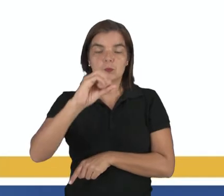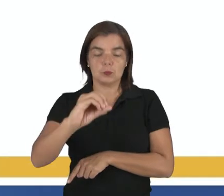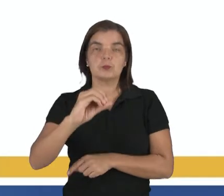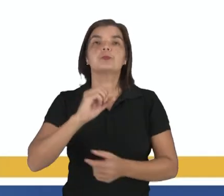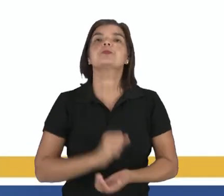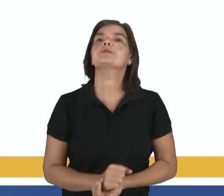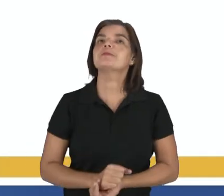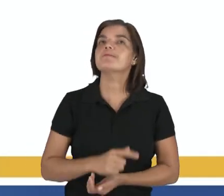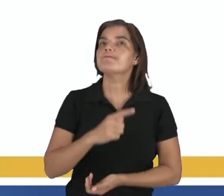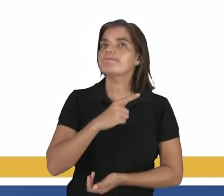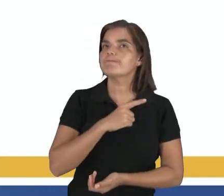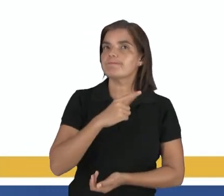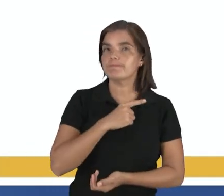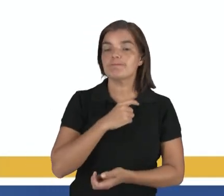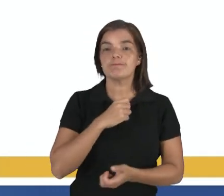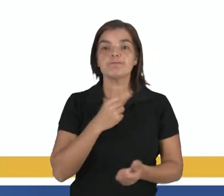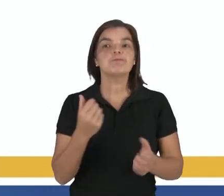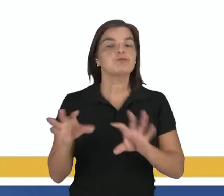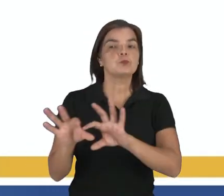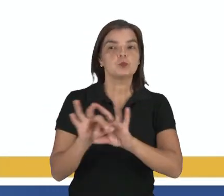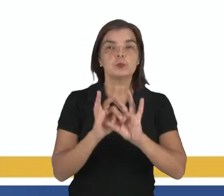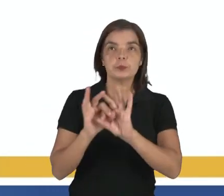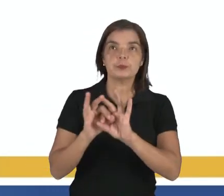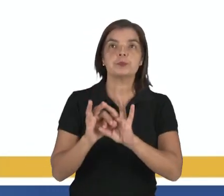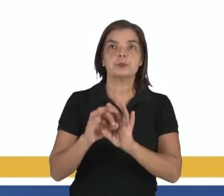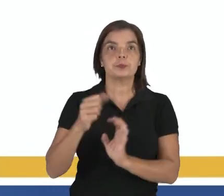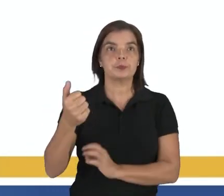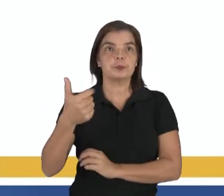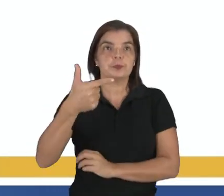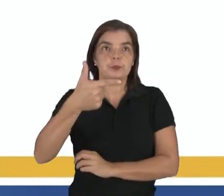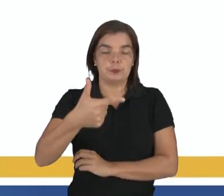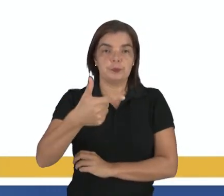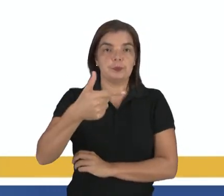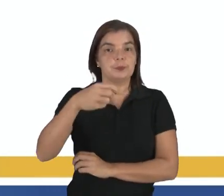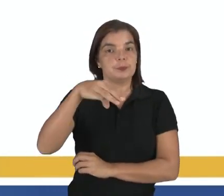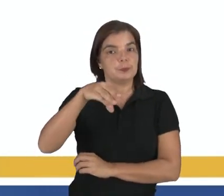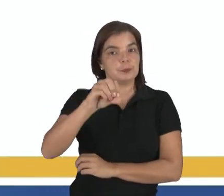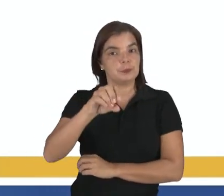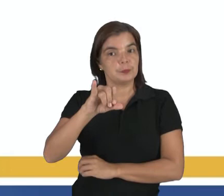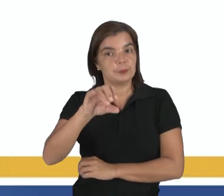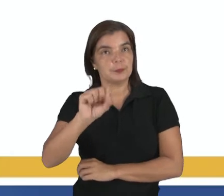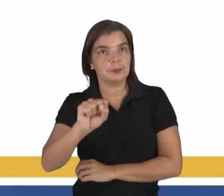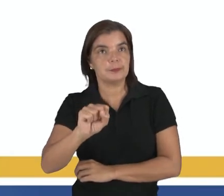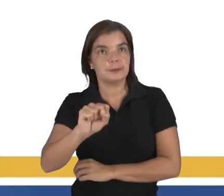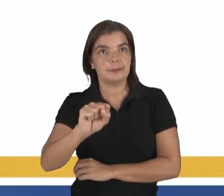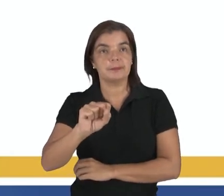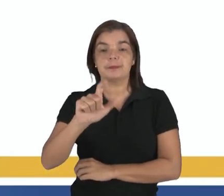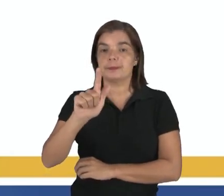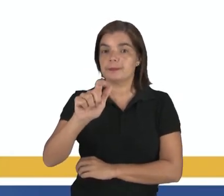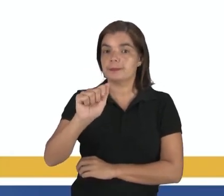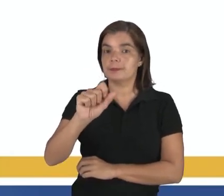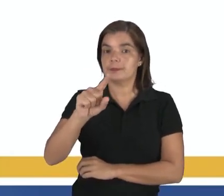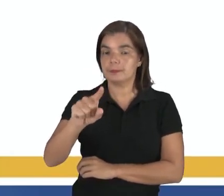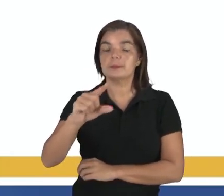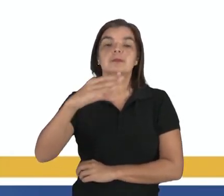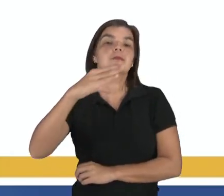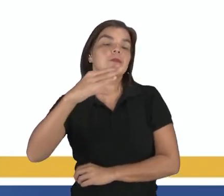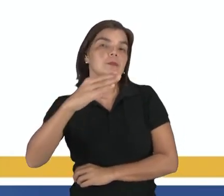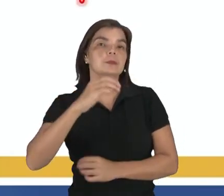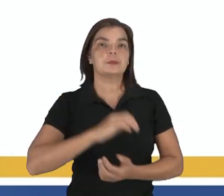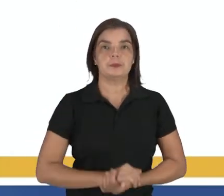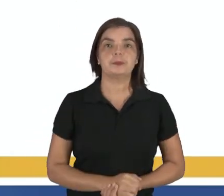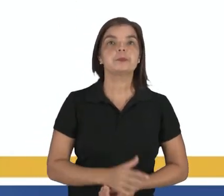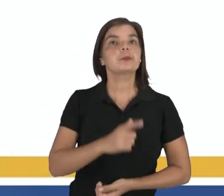C2H6O que deve reagir para fornecer 12 mols de gás carbônico? Então, aqui